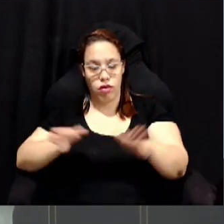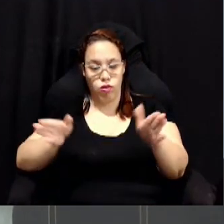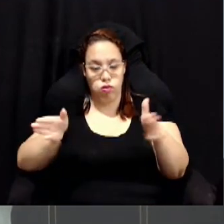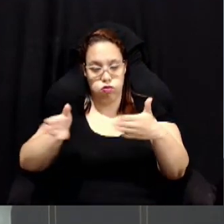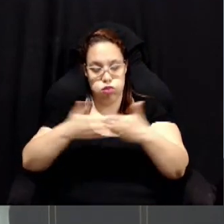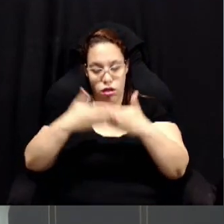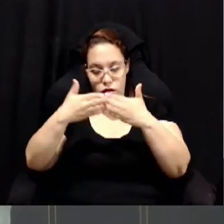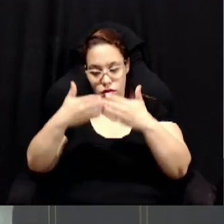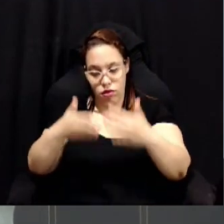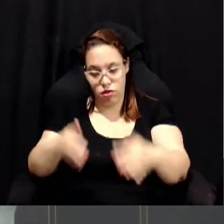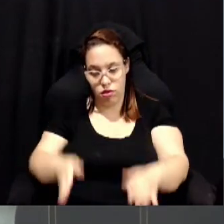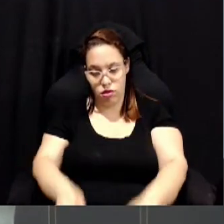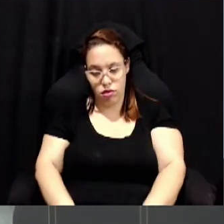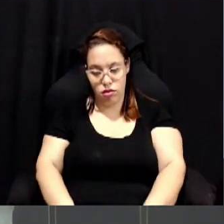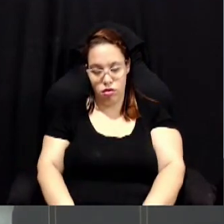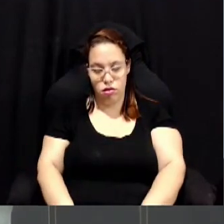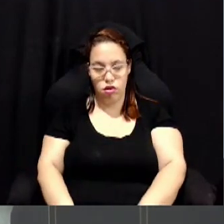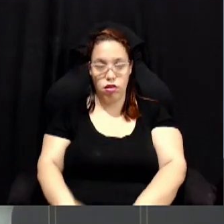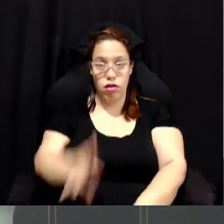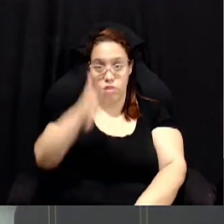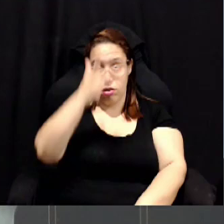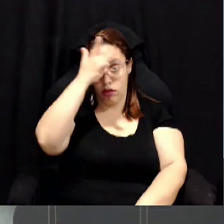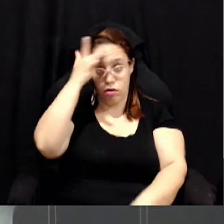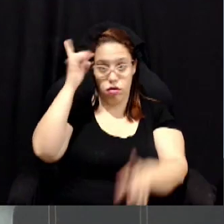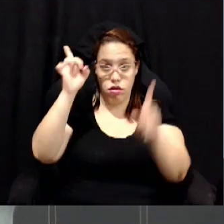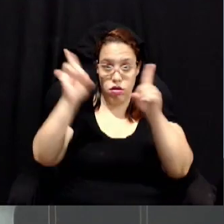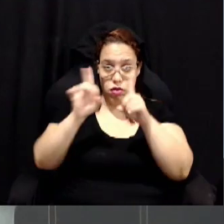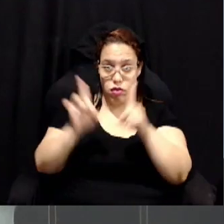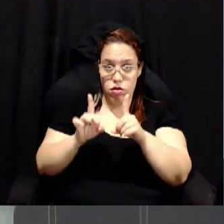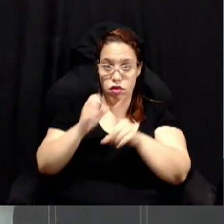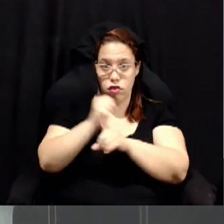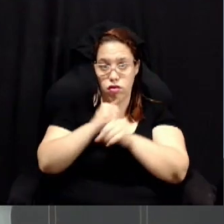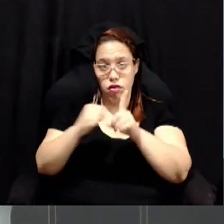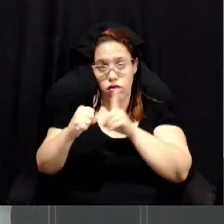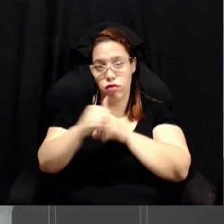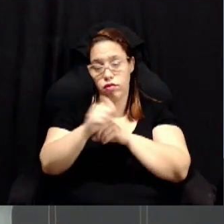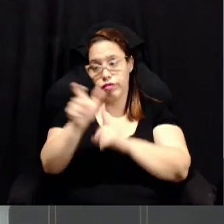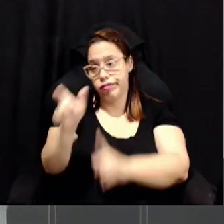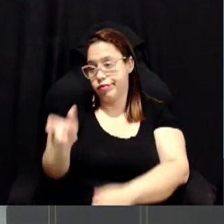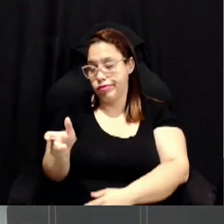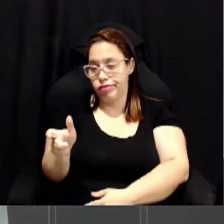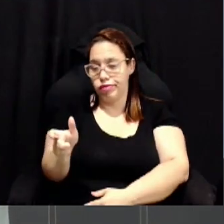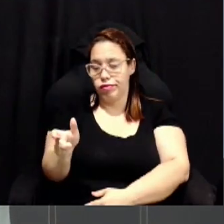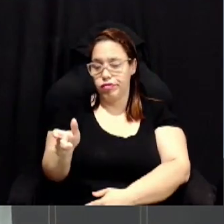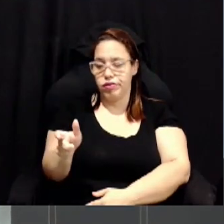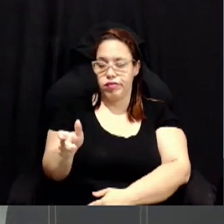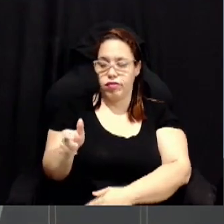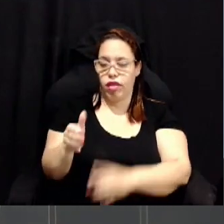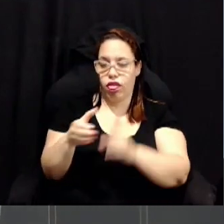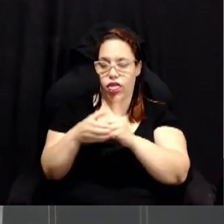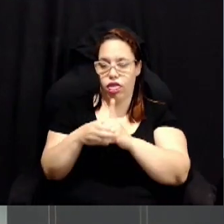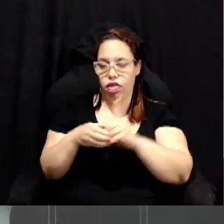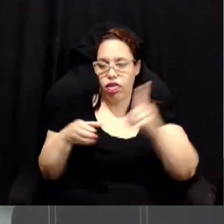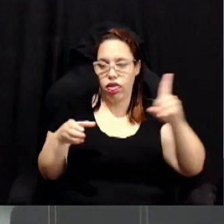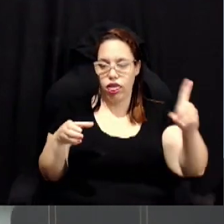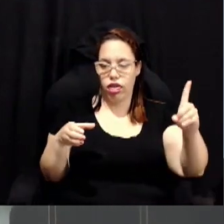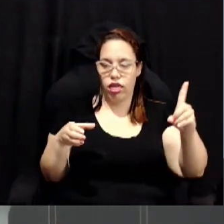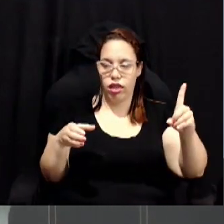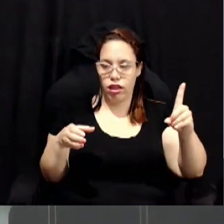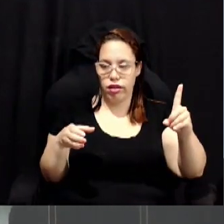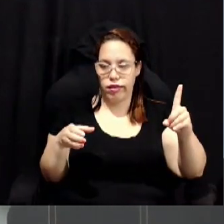né? A pessoa com deficiência hoje na sociedade é a pessoa mais excluída em todos